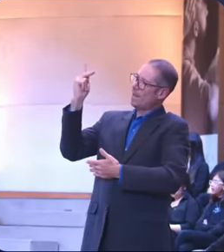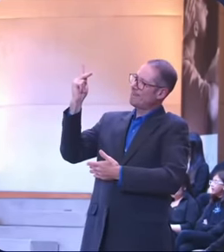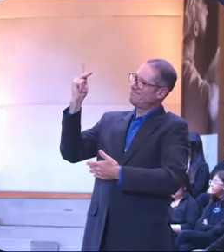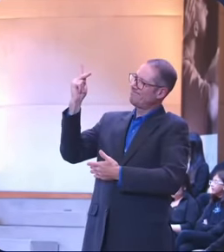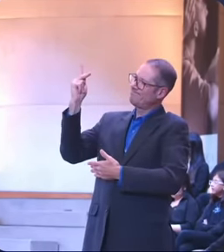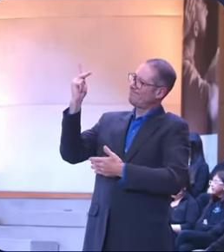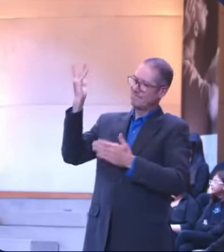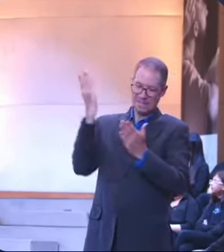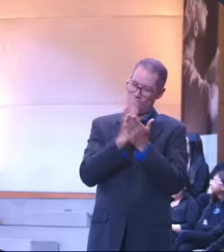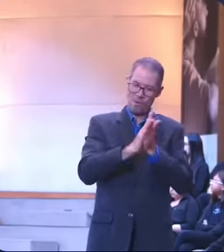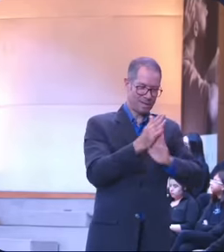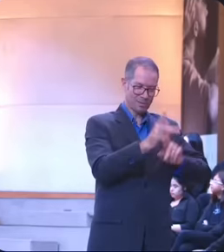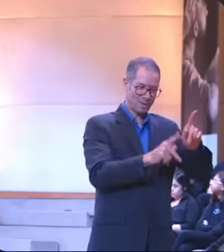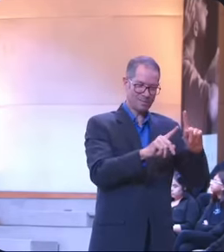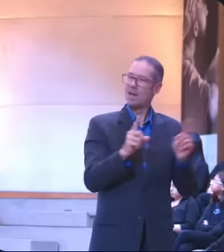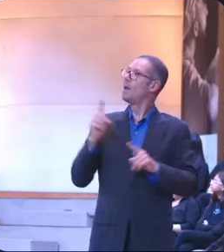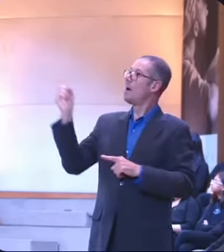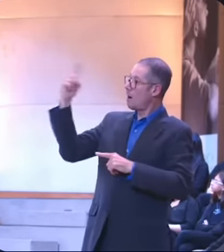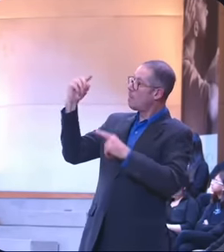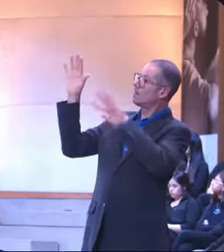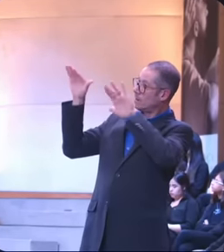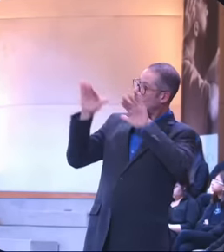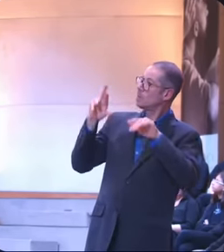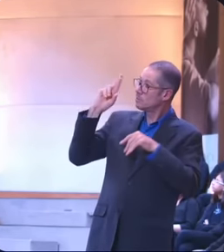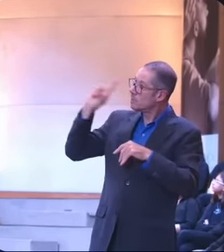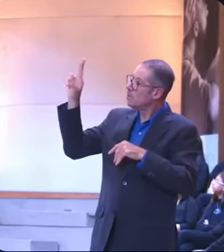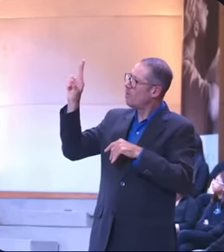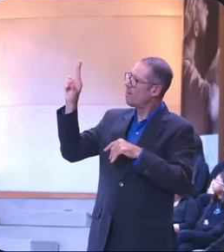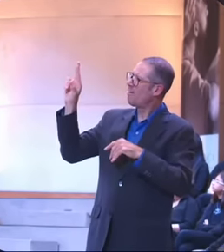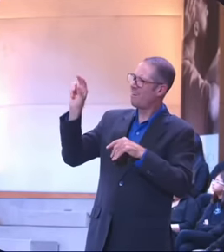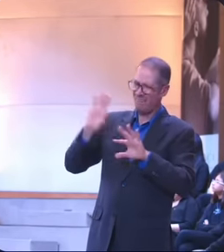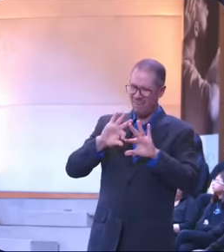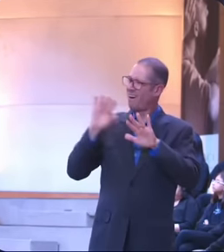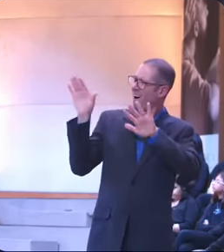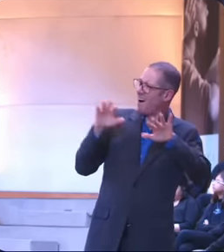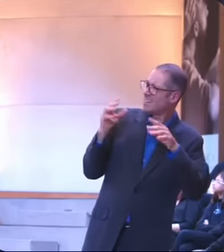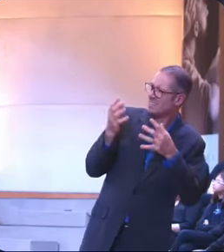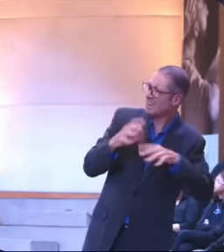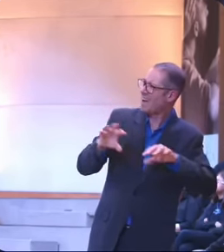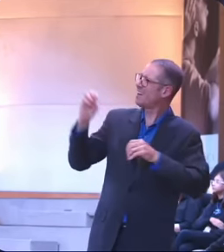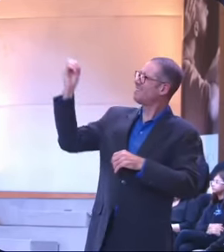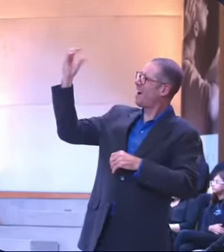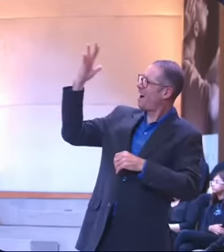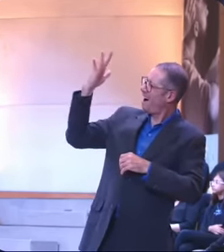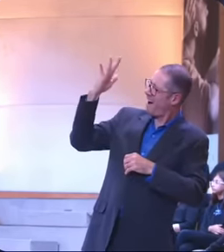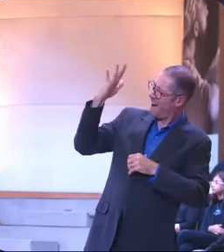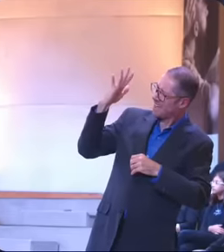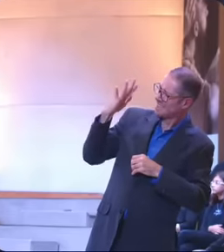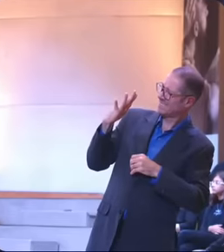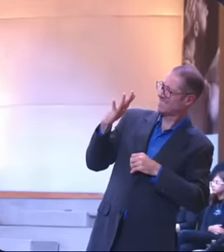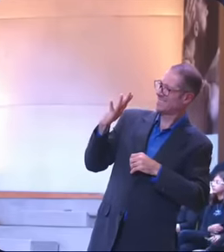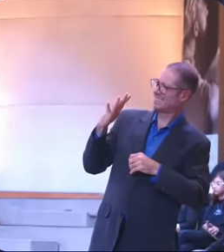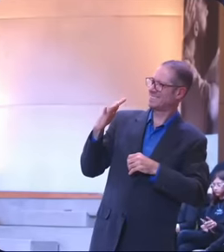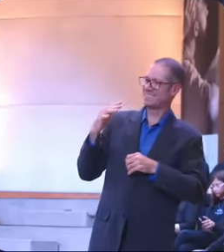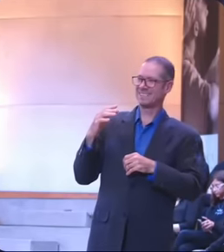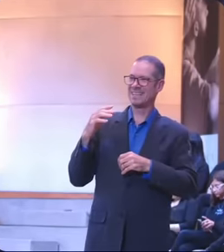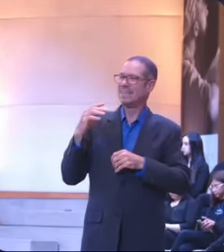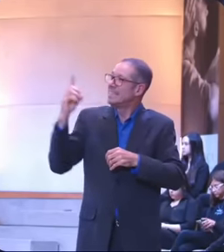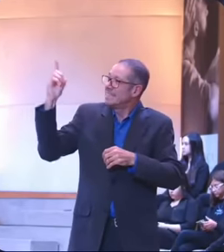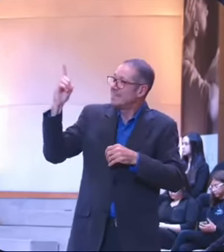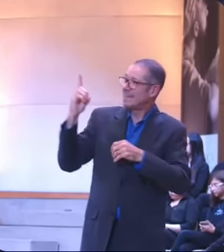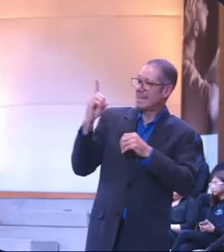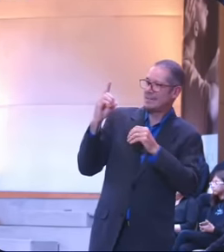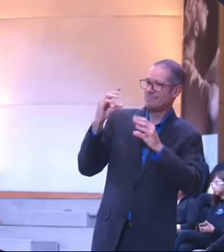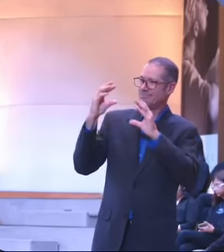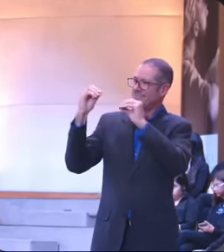vai exterminar, o Senhor vai mandar o anjo. Depois ele diz: Senhor, o anjo é pouco, derrama graça. Ele era bem judeu, né? Estava pichinchando com Deus